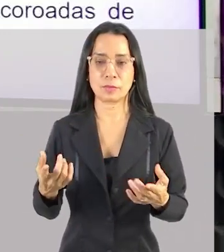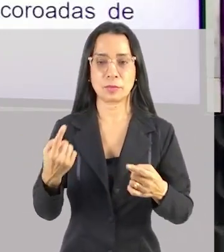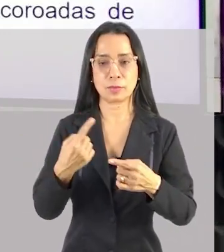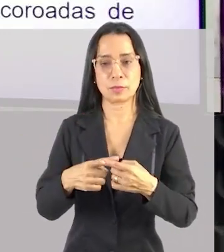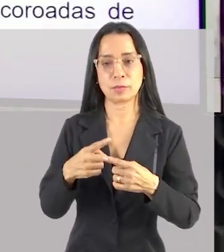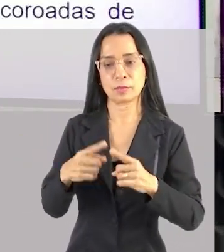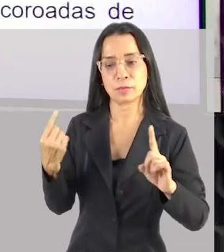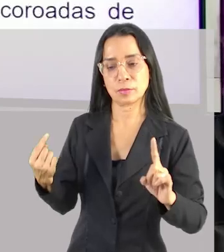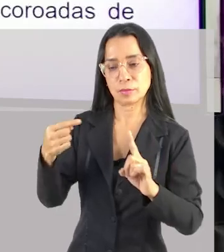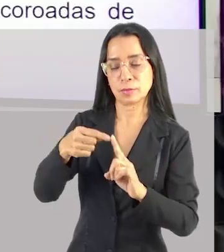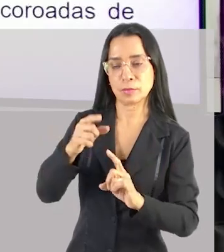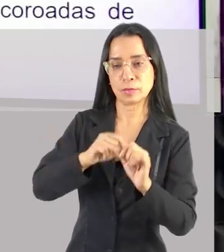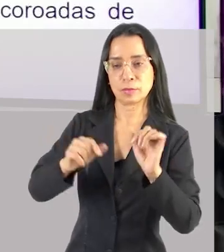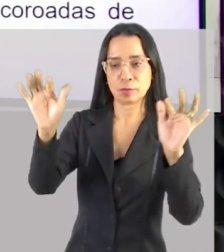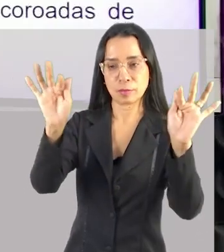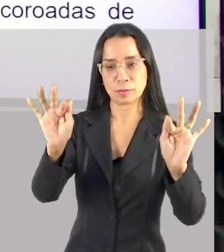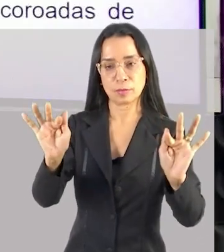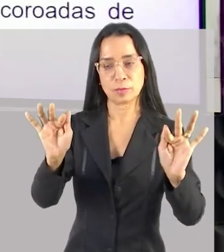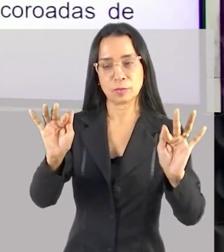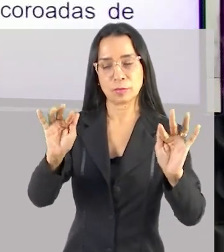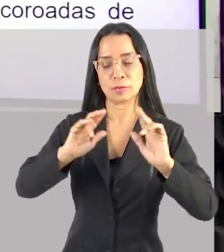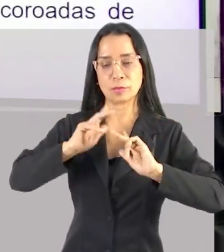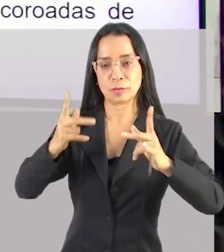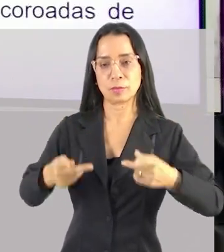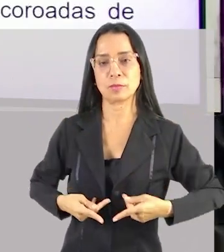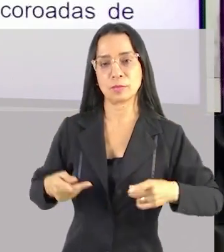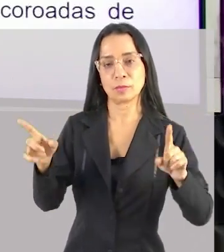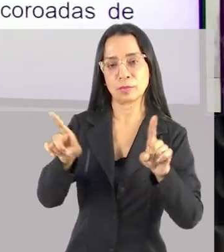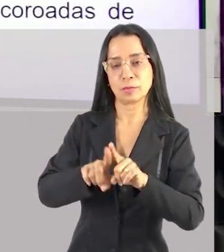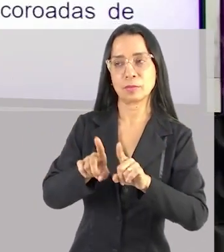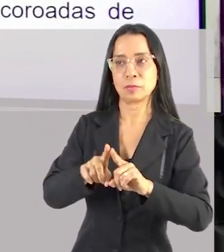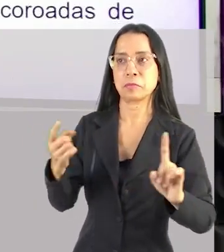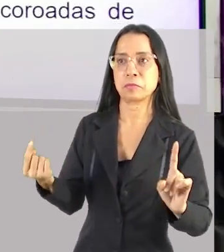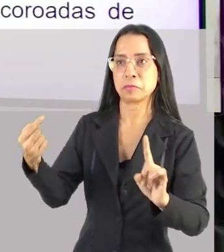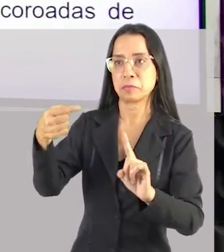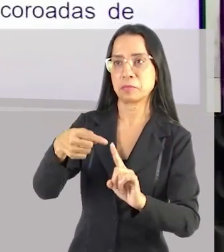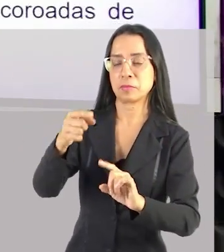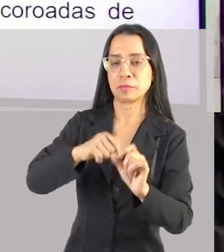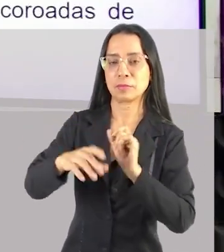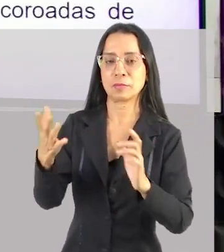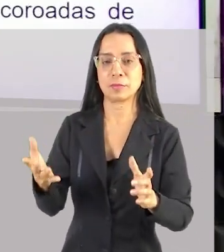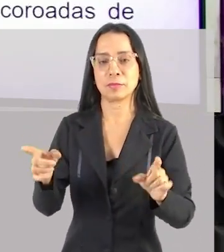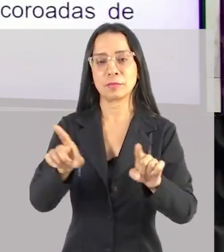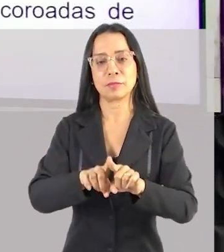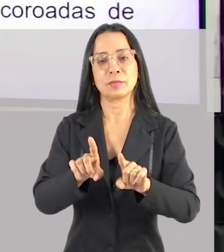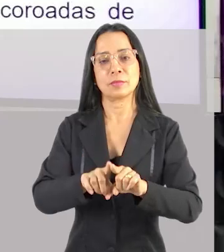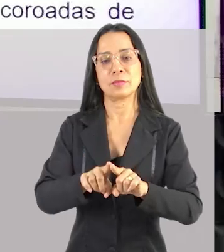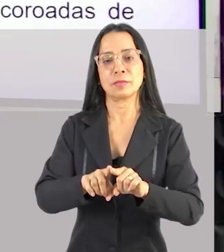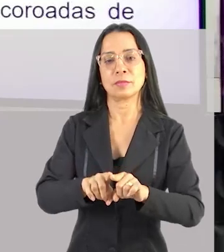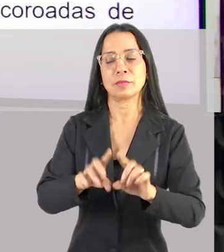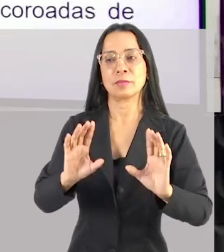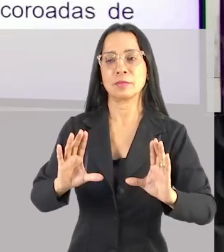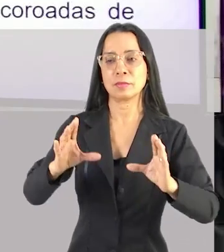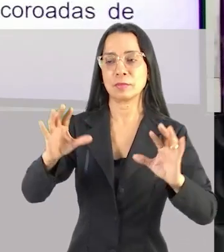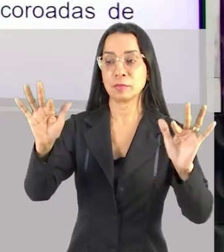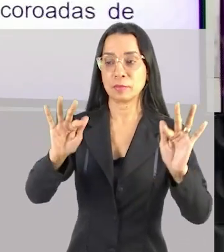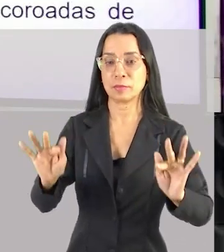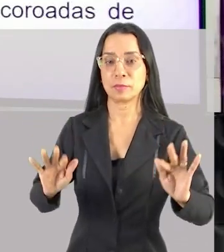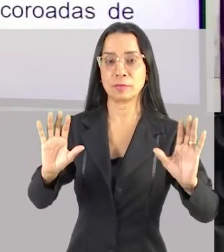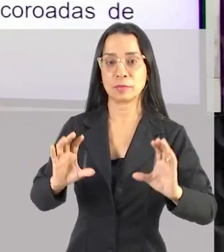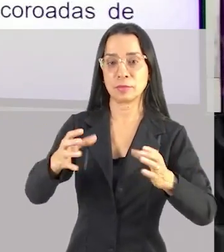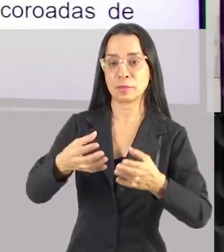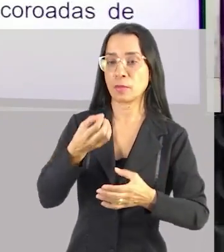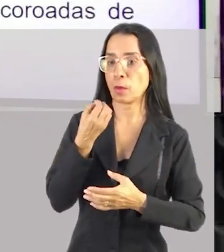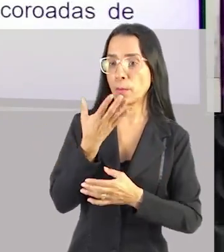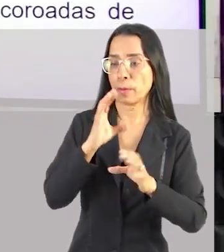humano é a felicidade, e a felicidade do ser humano enquanto coletivo é o bem comum. Então, se dedicar à vida